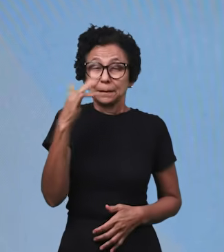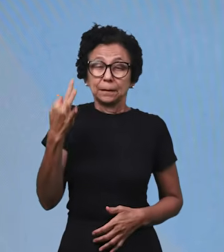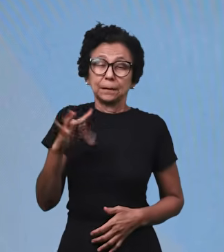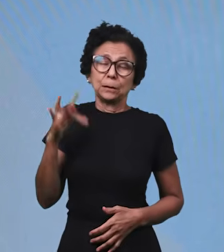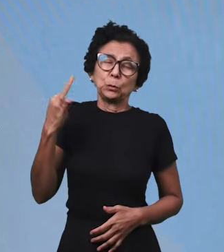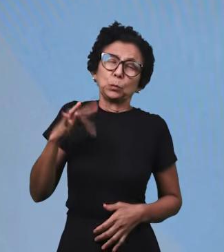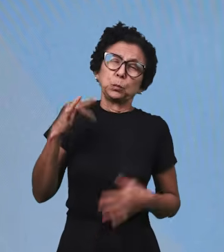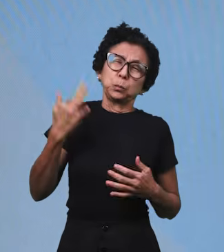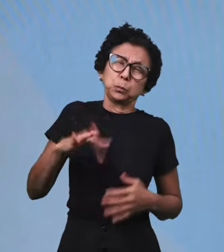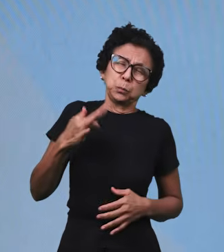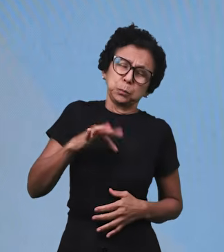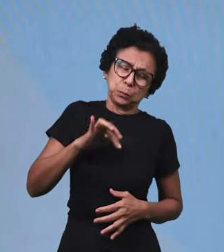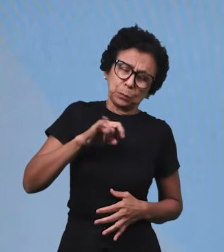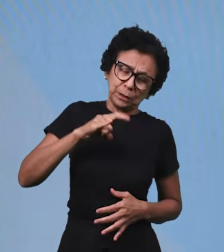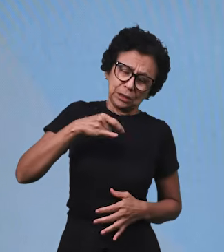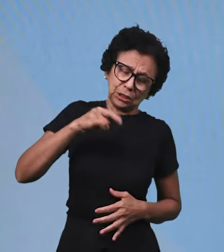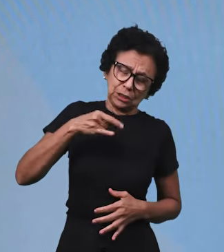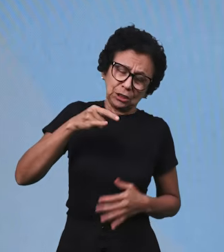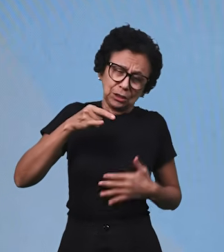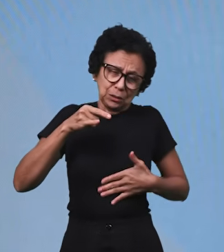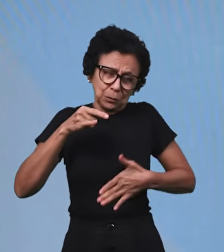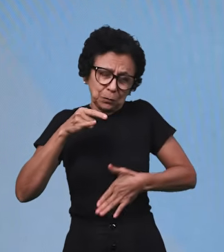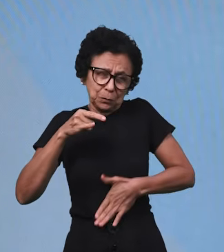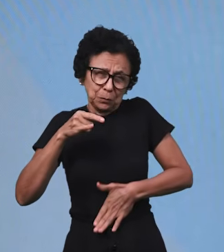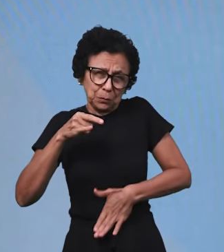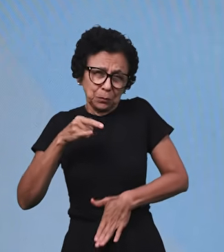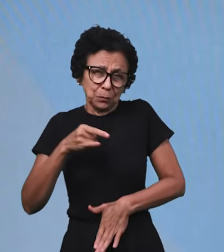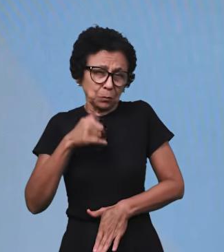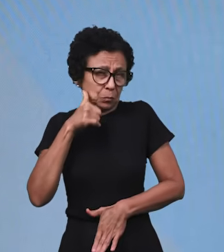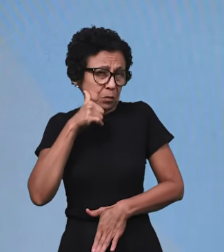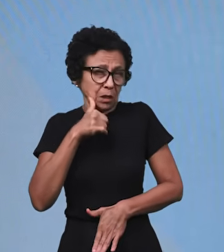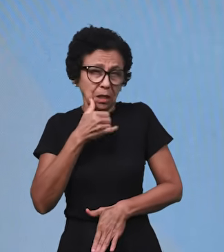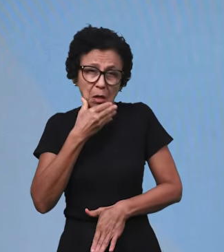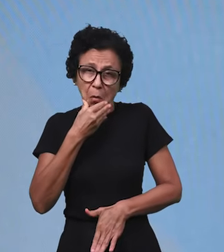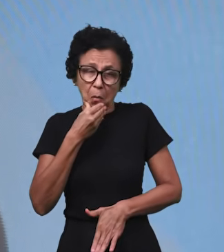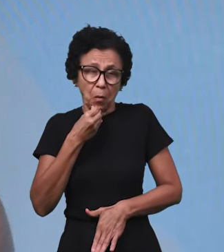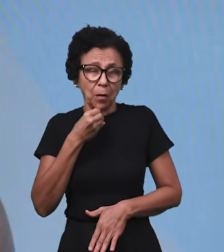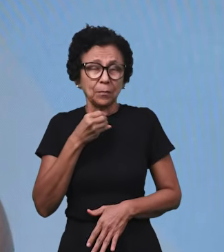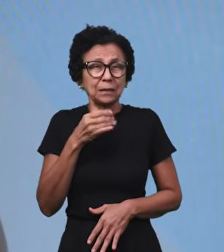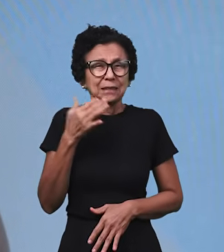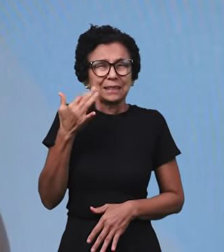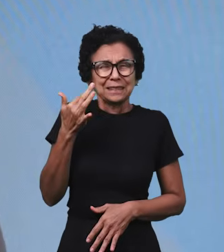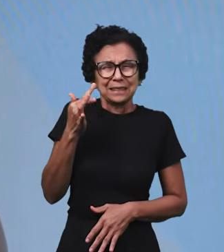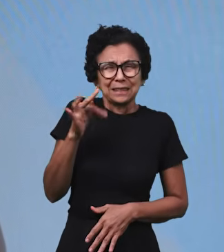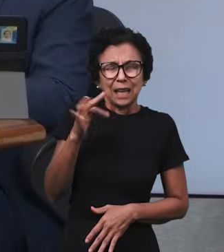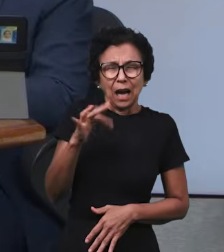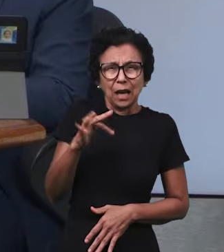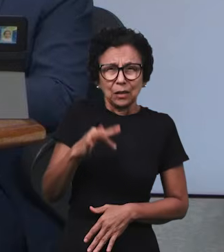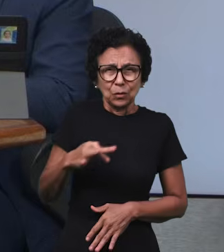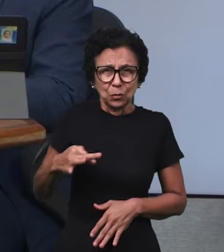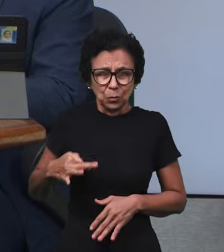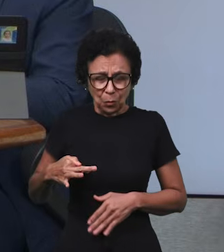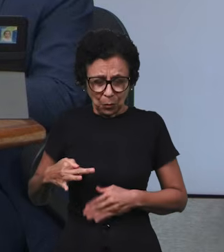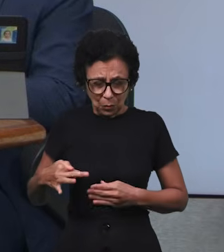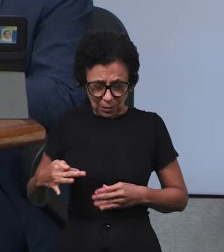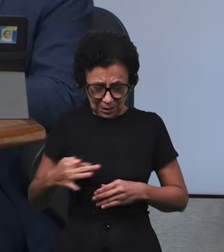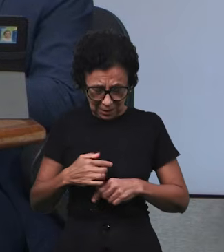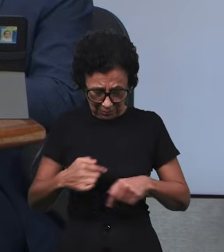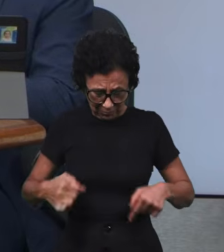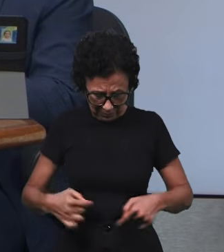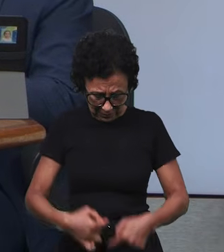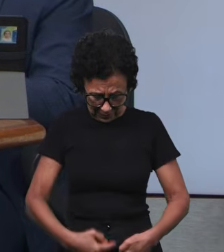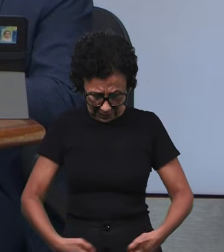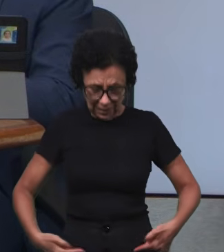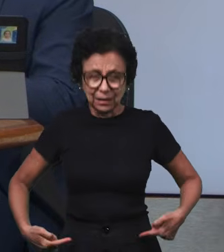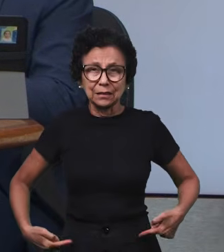na uretra na hora que está saindo o xixi no homem e na mulher, ou uma dor assim bem no pezinho da barriga, que é a